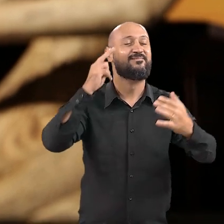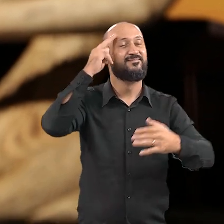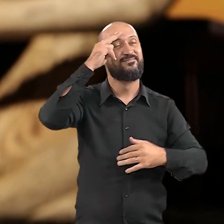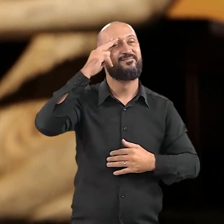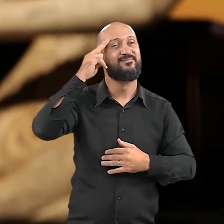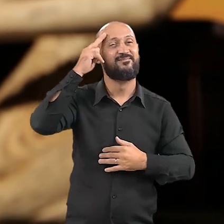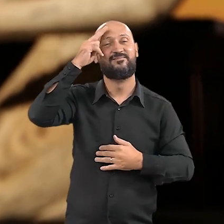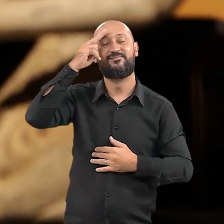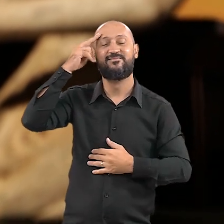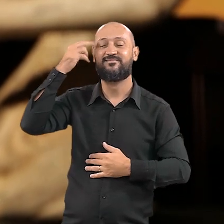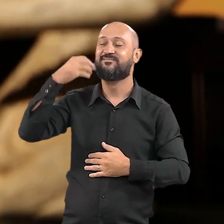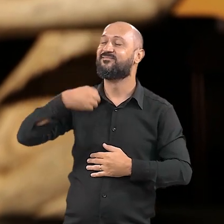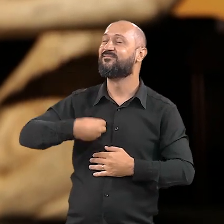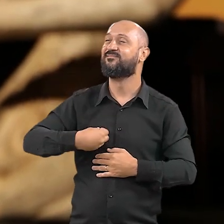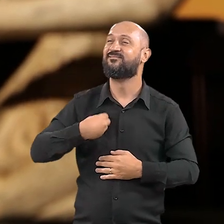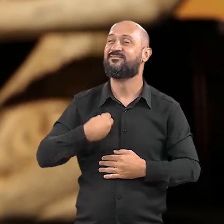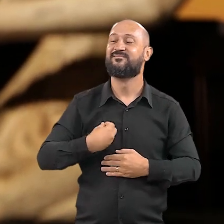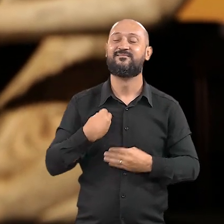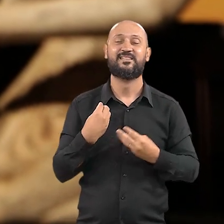Sonhos vivos,